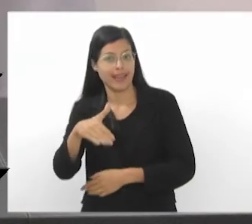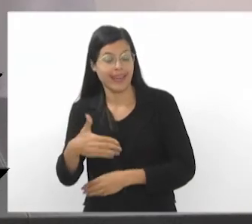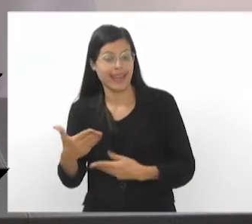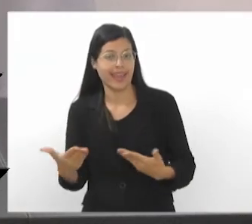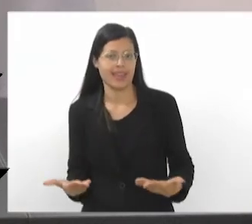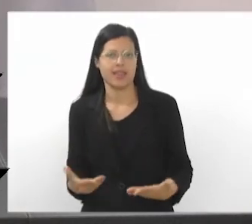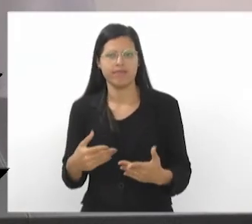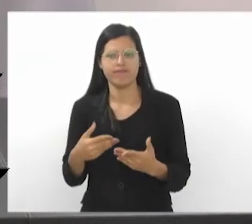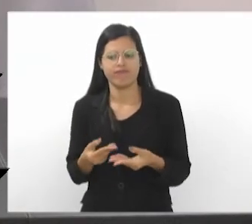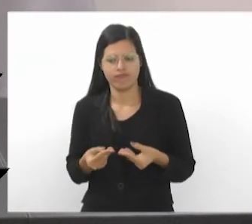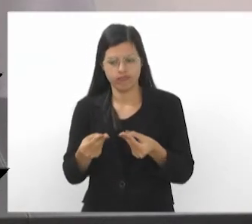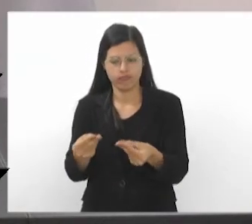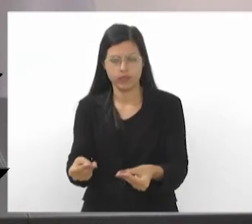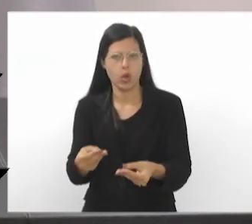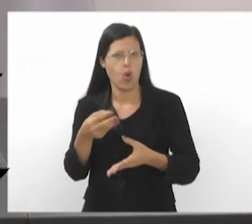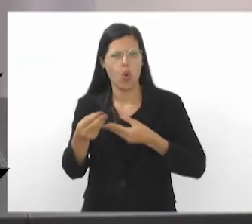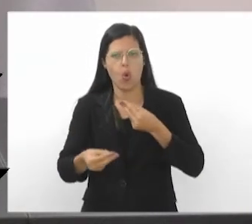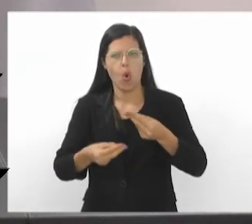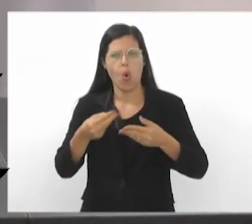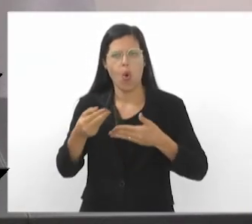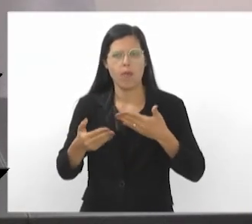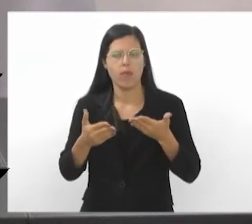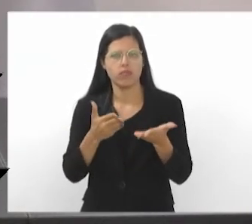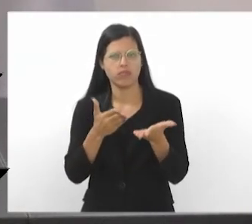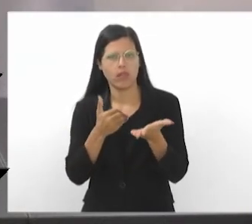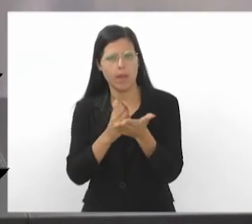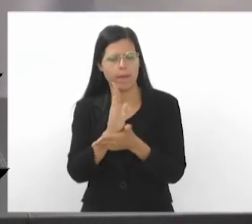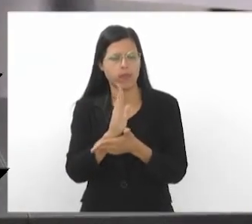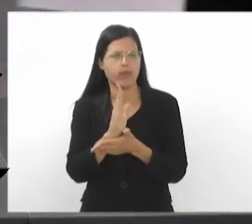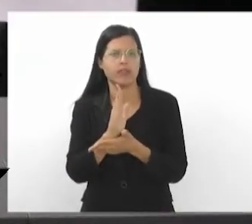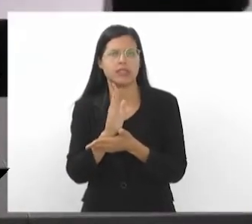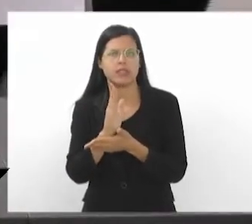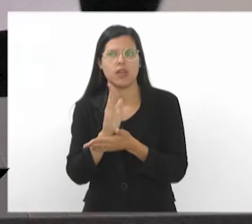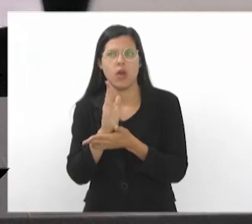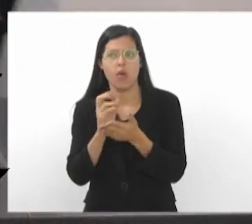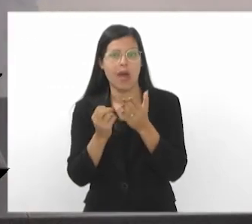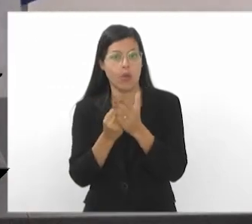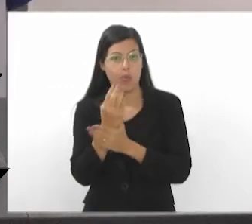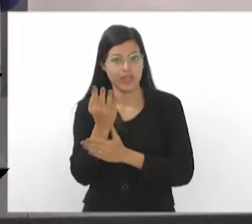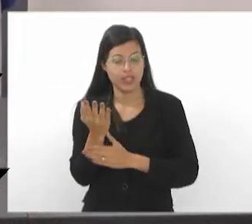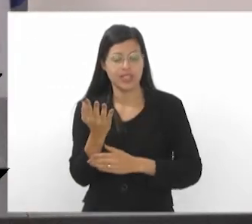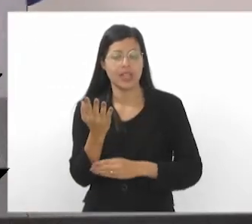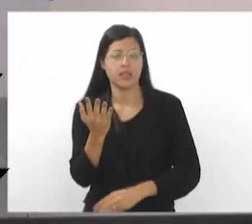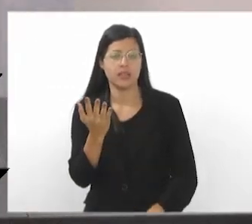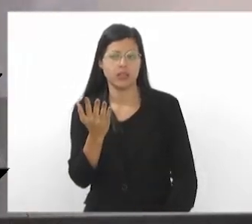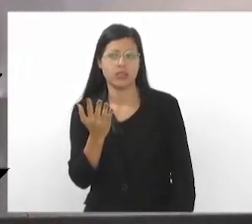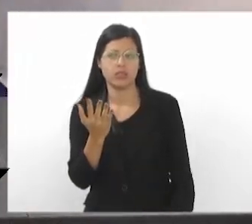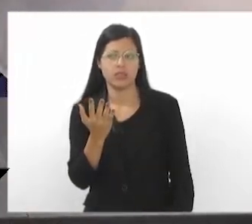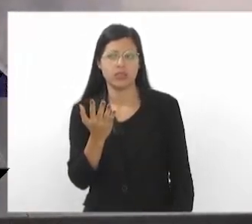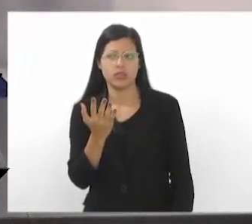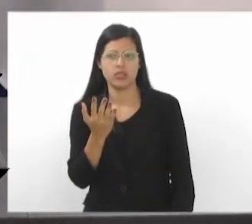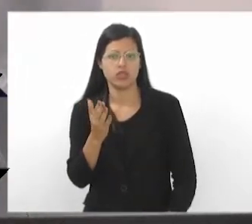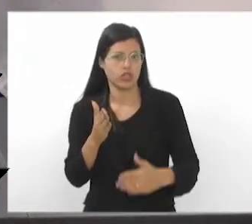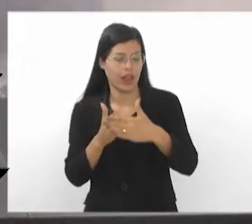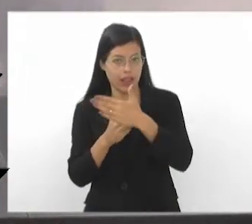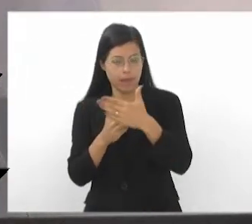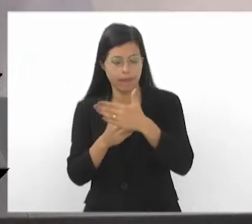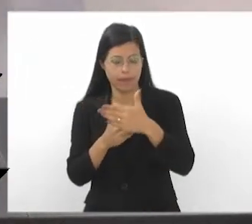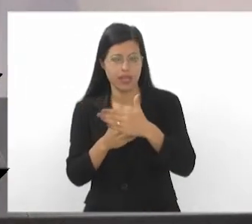se dá o trâmite, a forma de aprovação, os números mínimos, aliás, os números máximos de